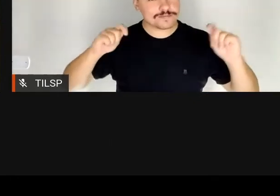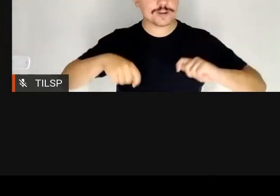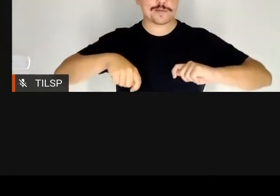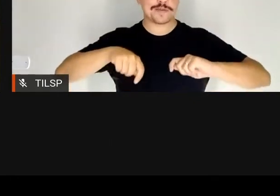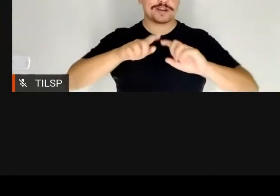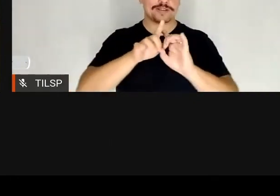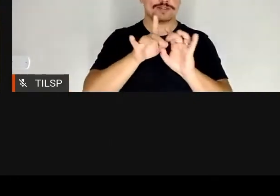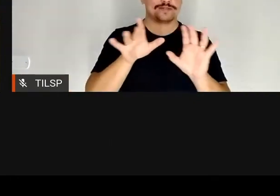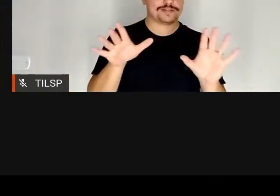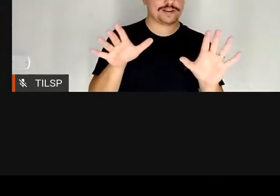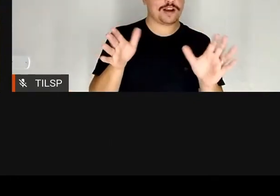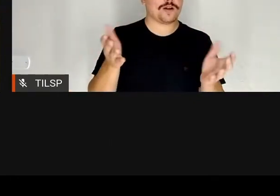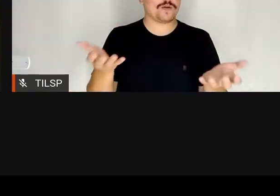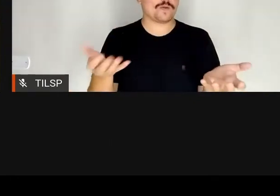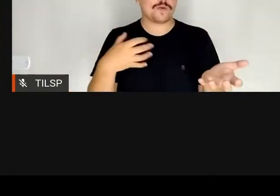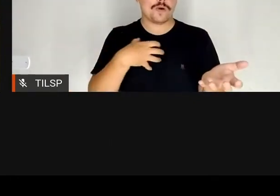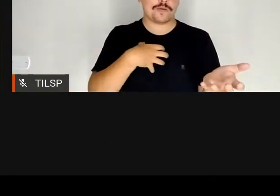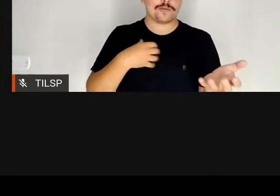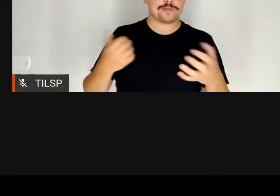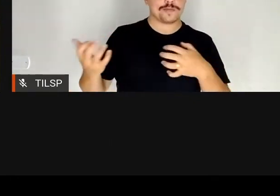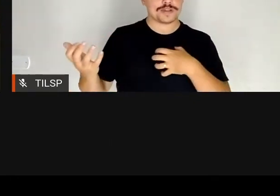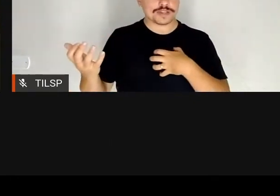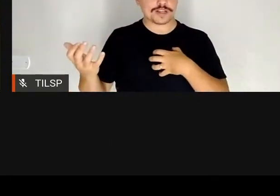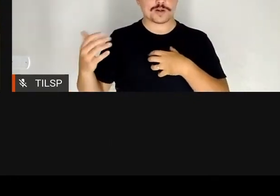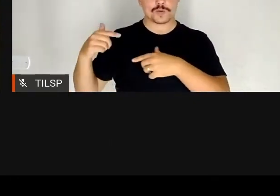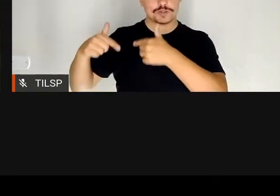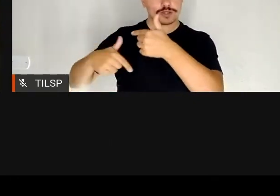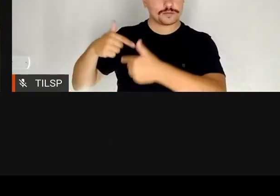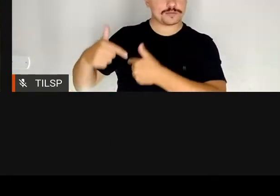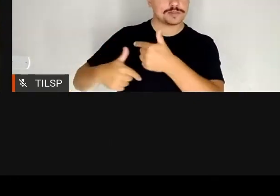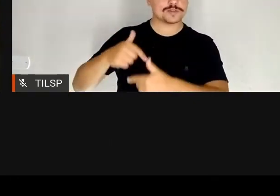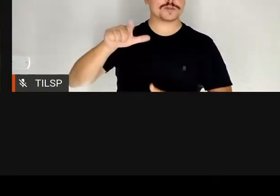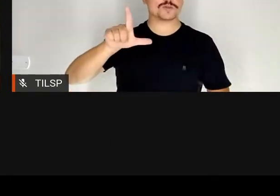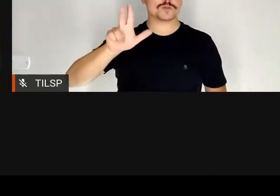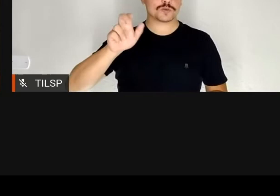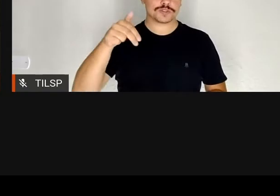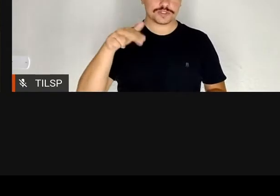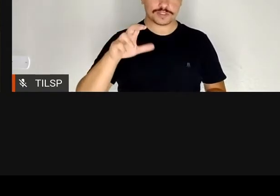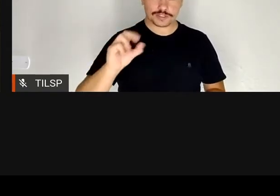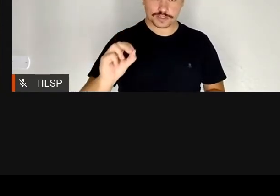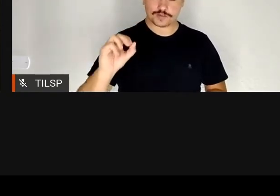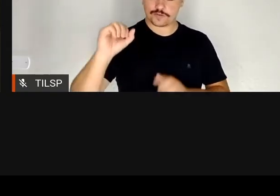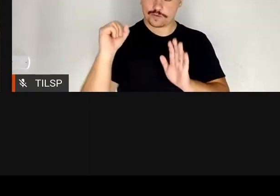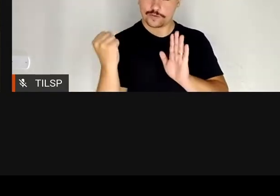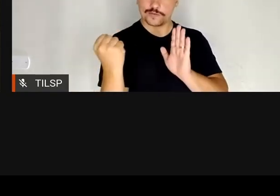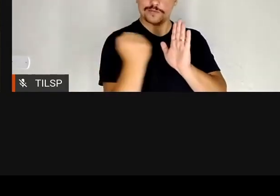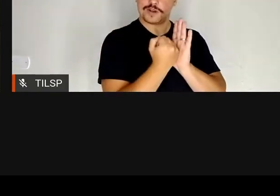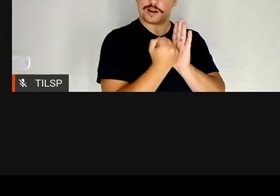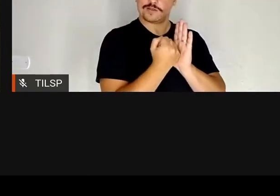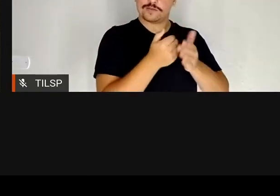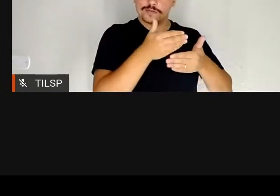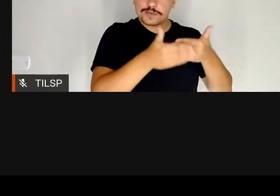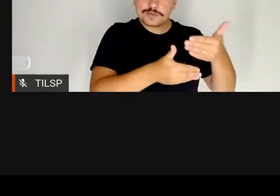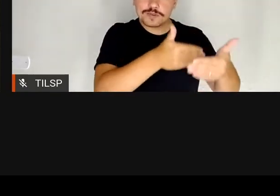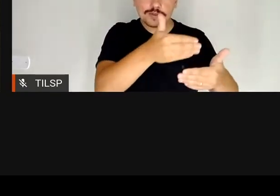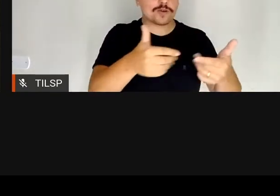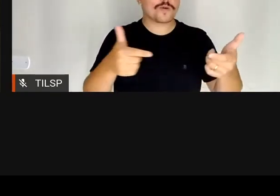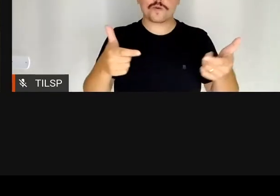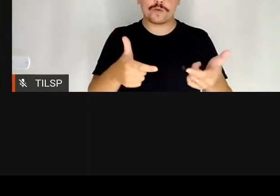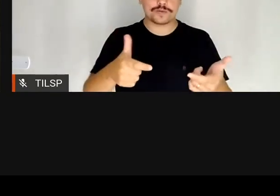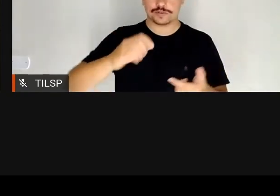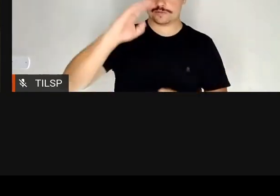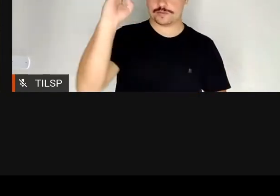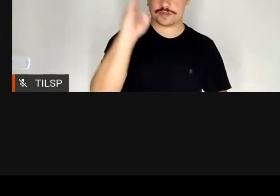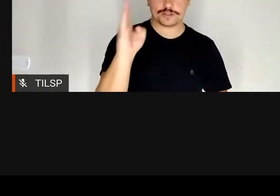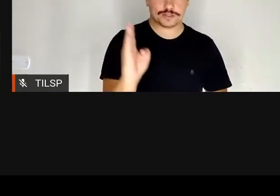de alguma maneira, a obra do Luciano Carneiro também foi marcada por um período prolongado no Brasil, né, que se sucedeu a